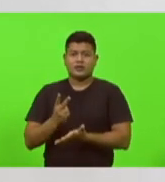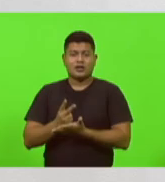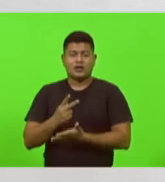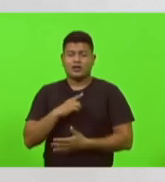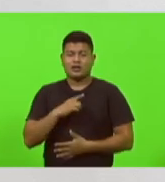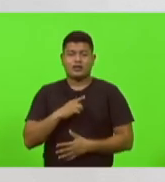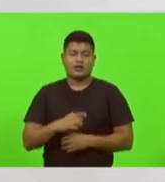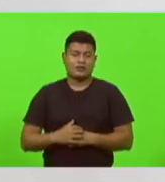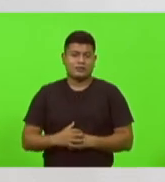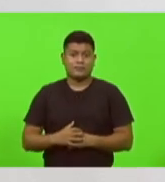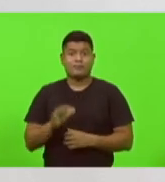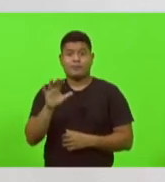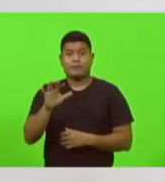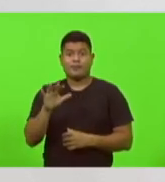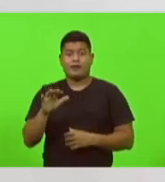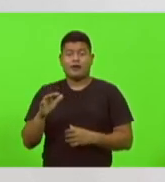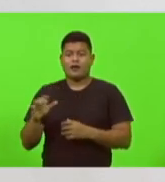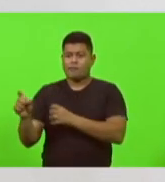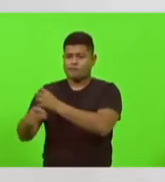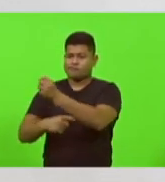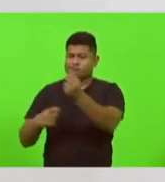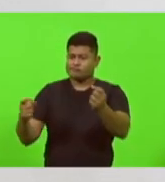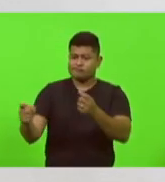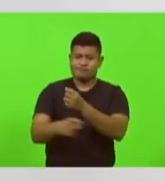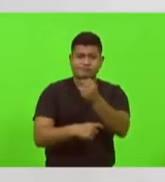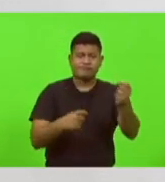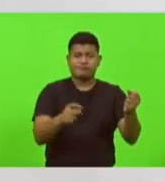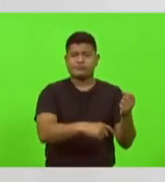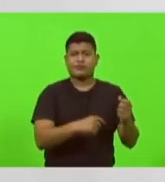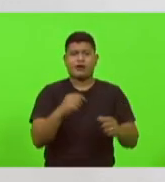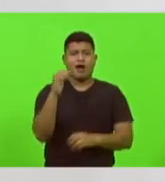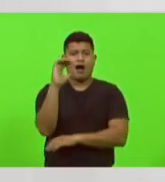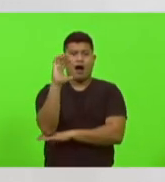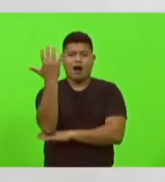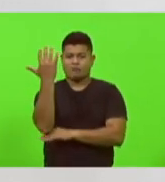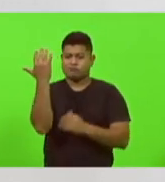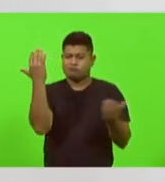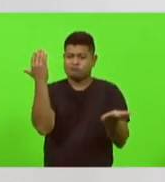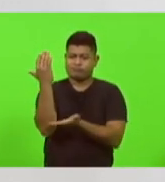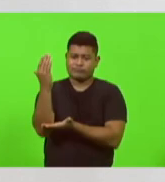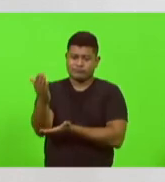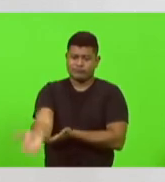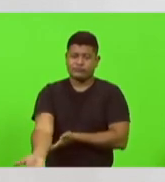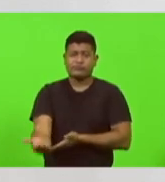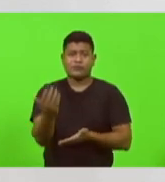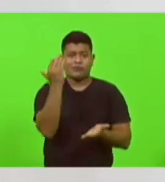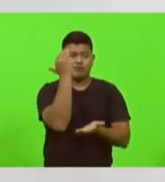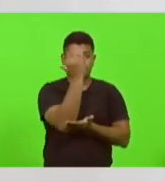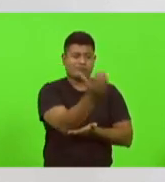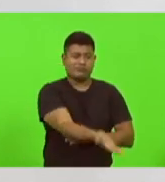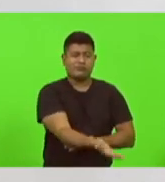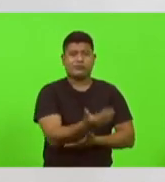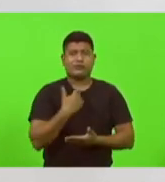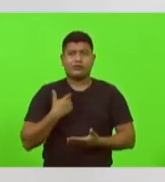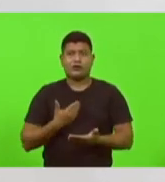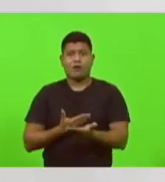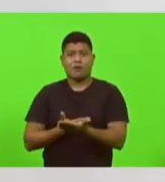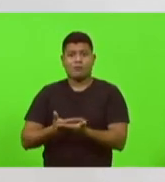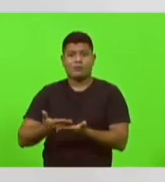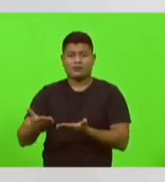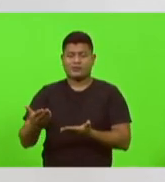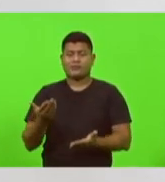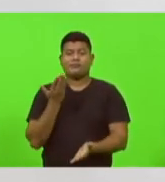o desmatamento, com o desmatamento da Amazônia, nós estamos começando a pagar